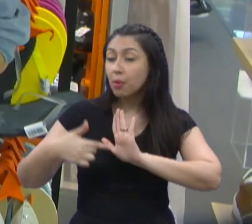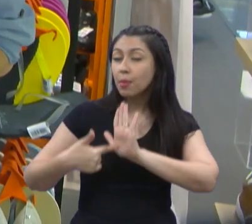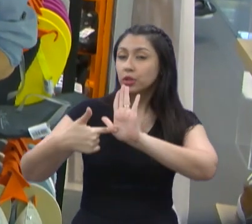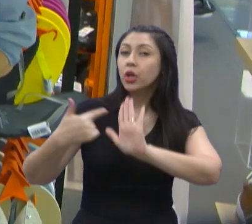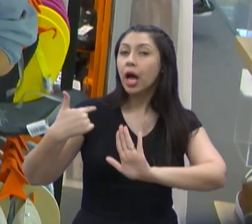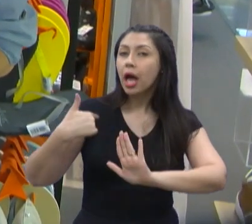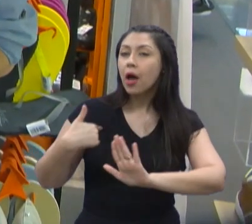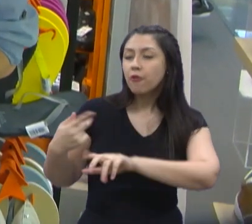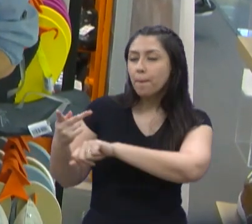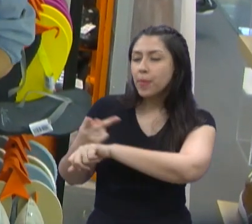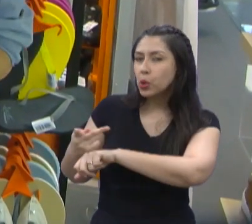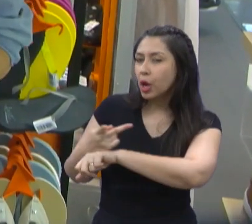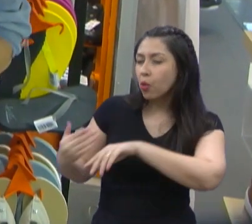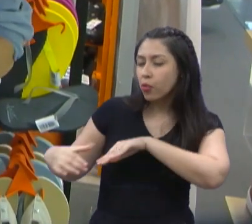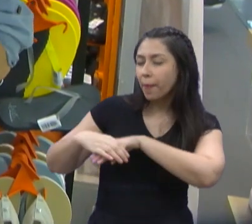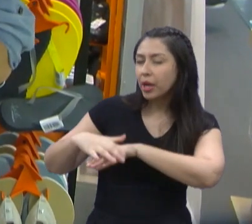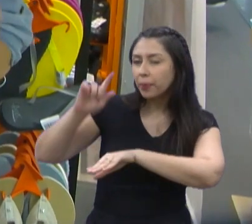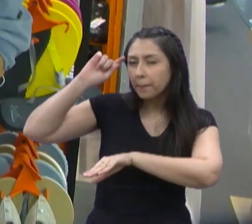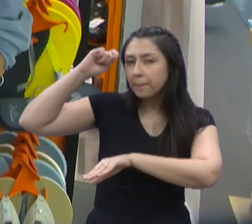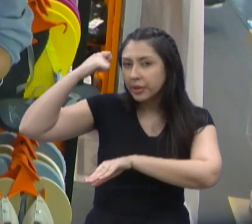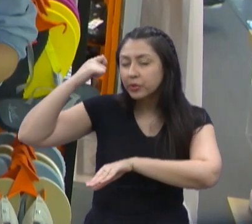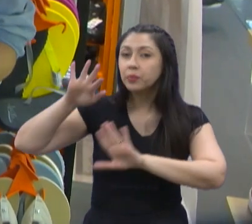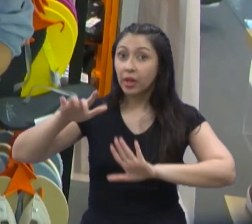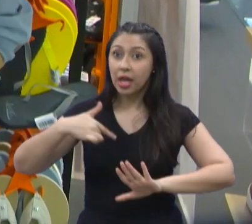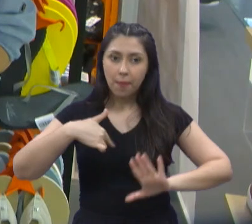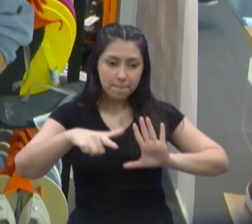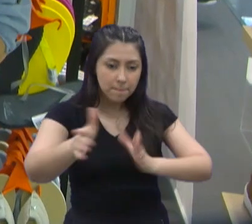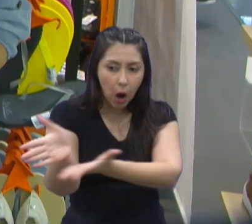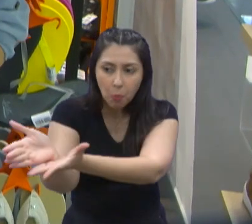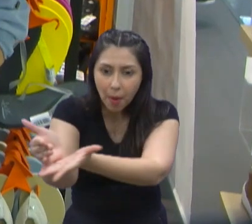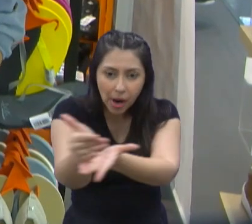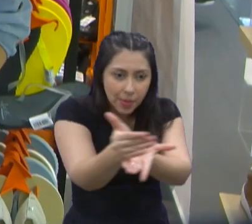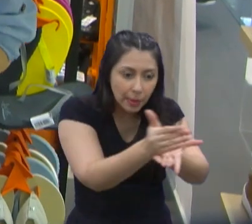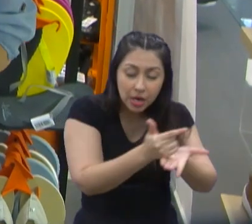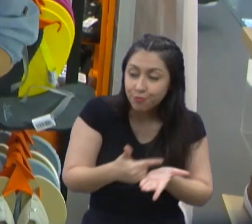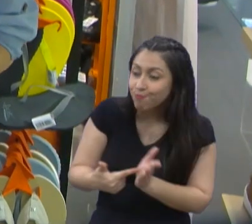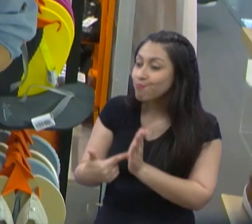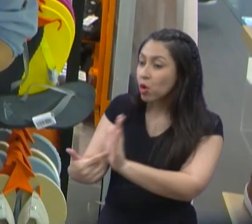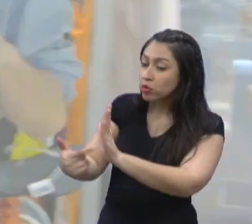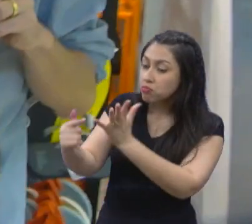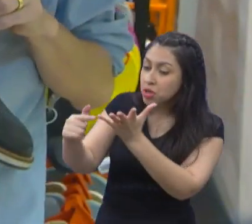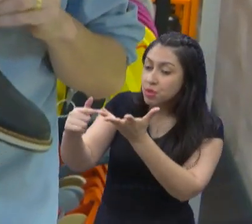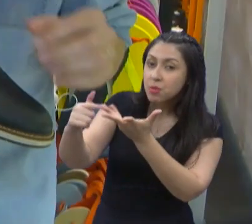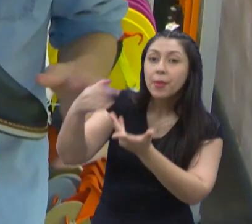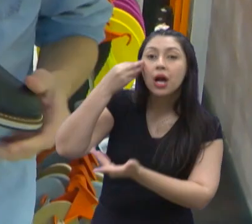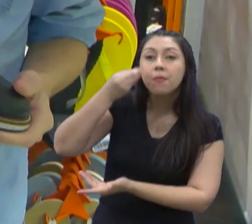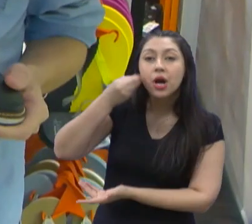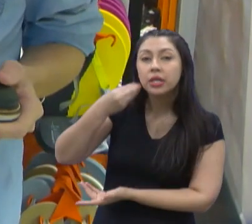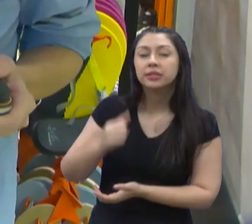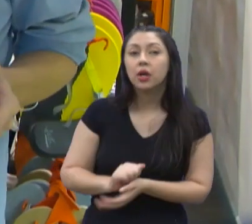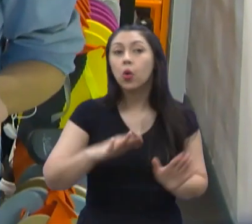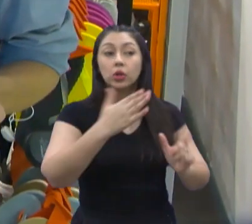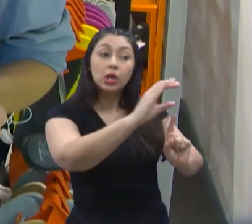por um sapato preto. Então assim, aí eu trago as opções que eu tenho hoje e aí eu faço com que você coloque no pé. Quando o cliente chega